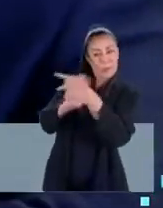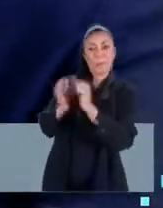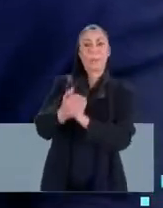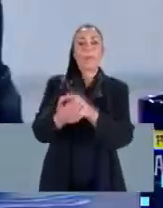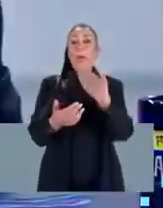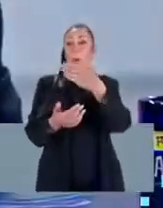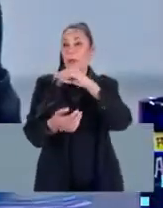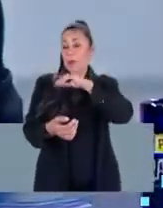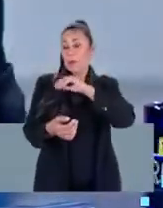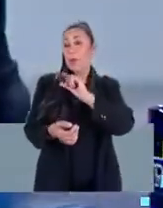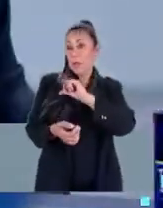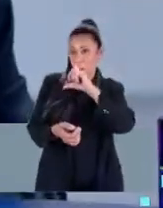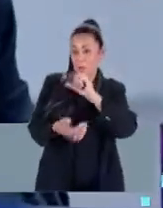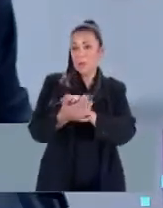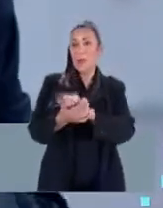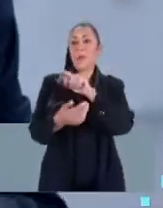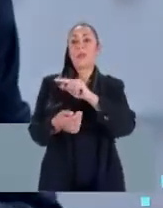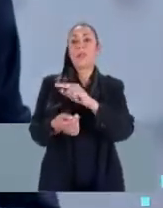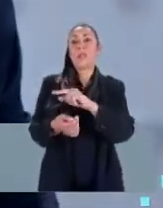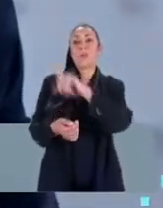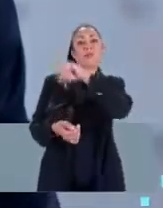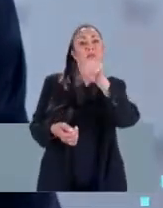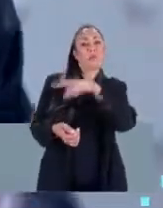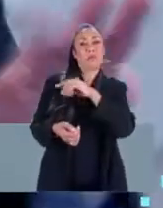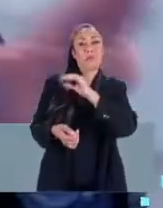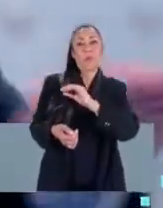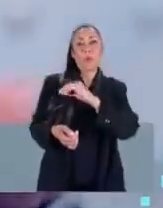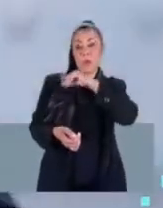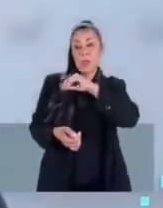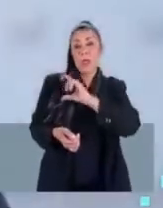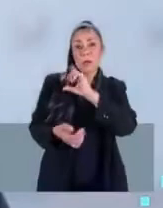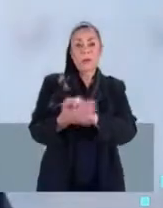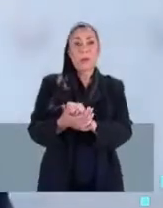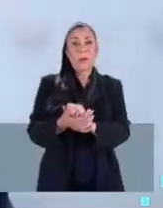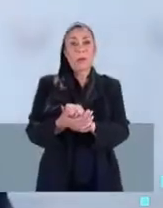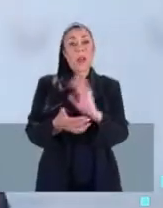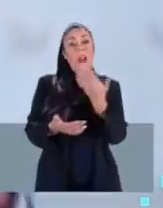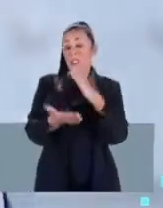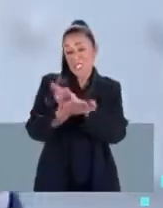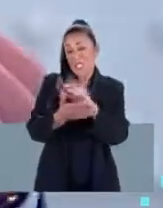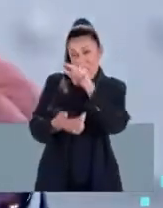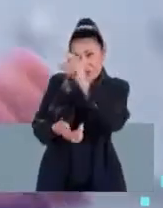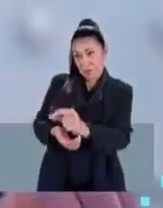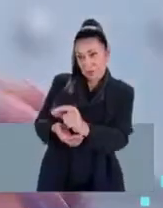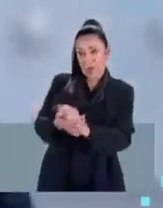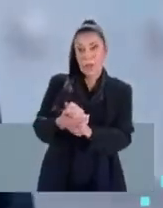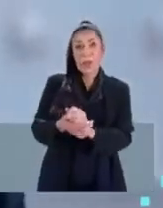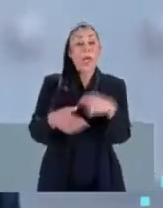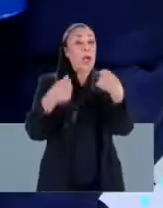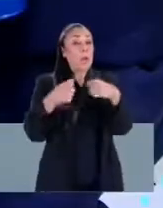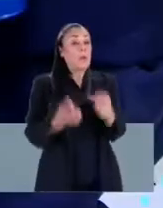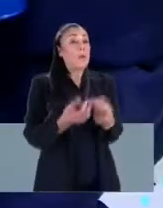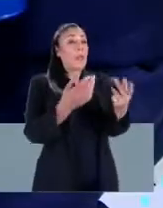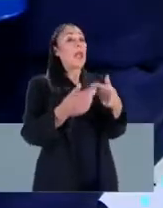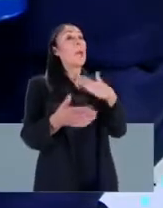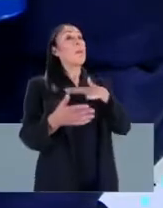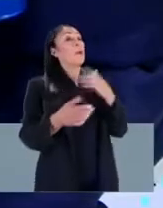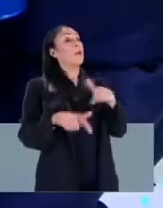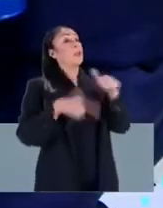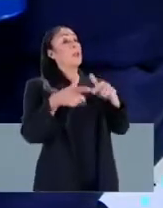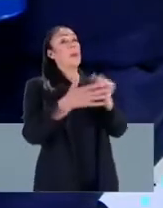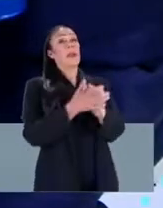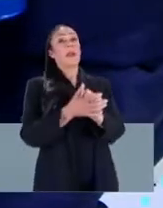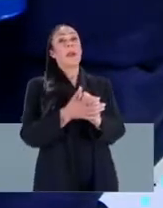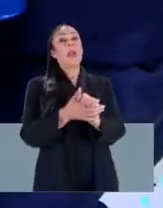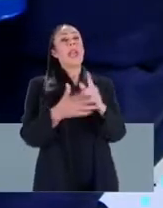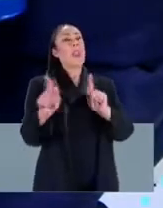um aumento para você. Você me nega o aumento. Não acontece nada com você. Aí eu tenho para vender minha mão de obra. Eu faço uma greve, a